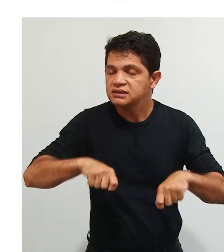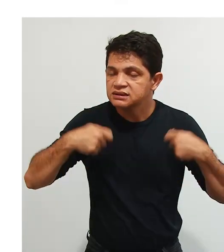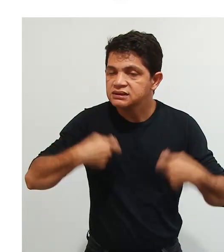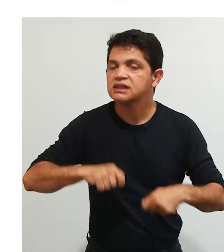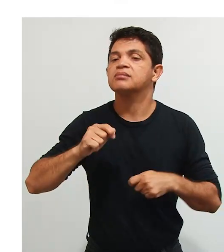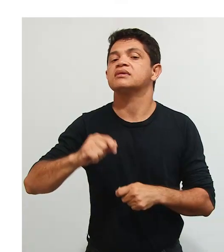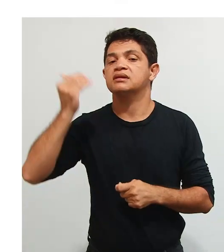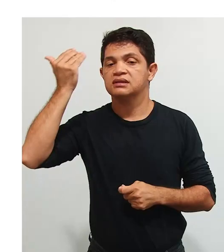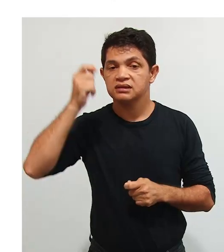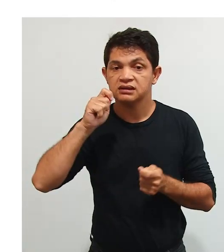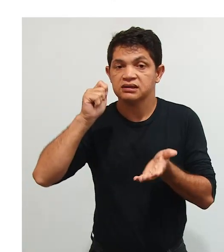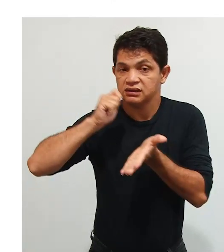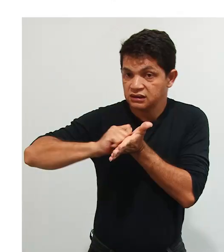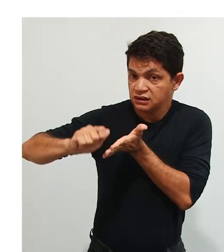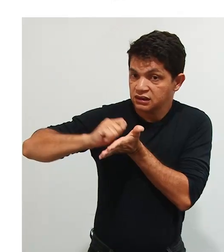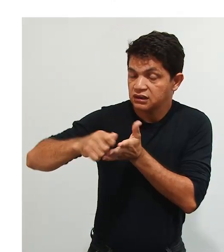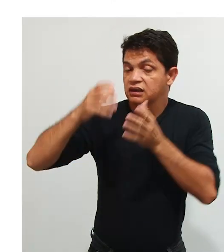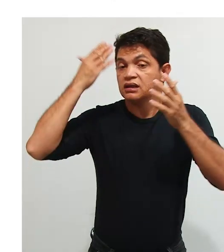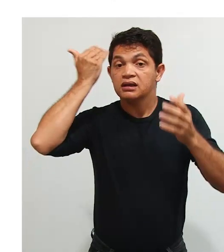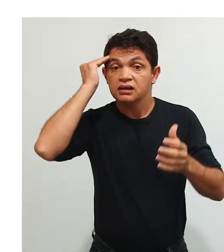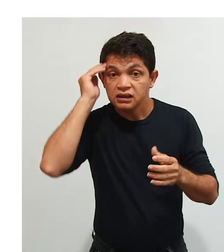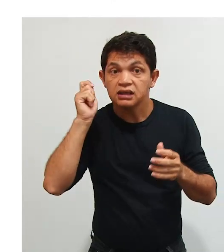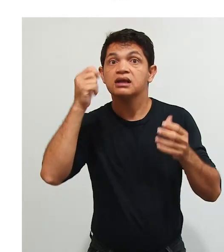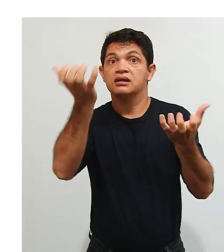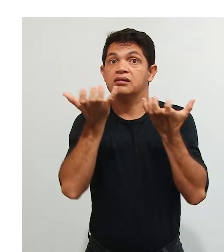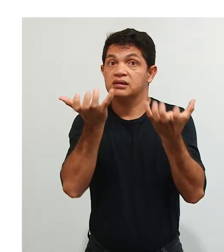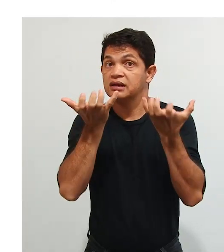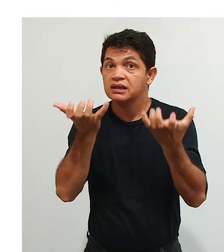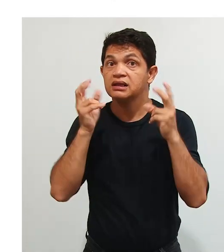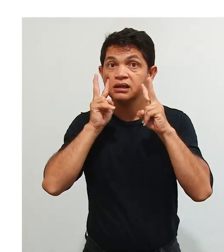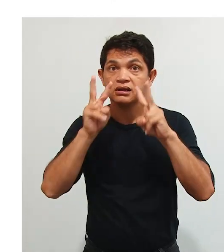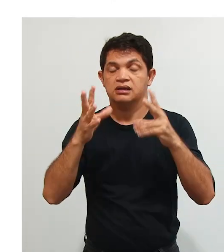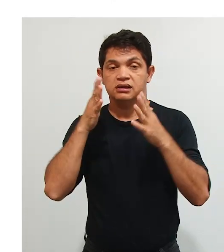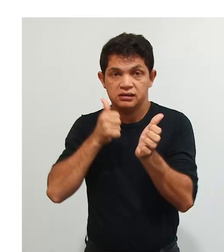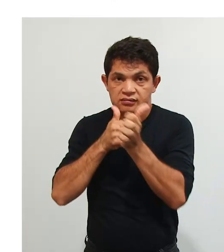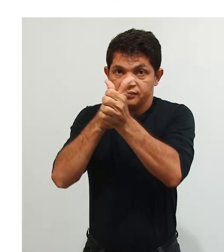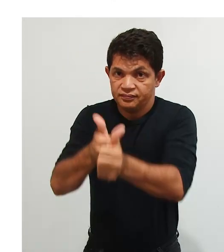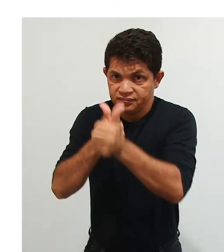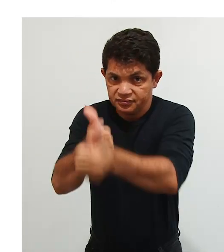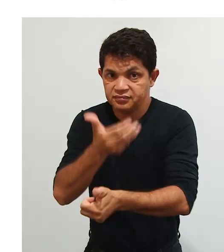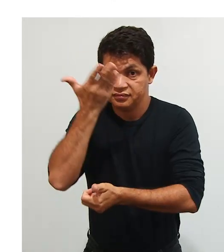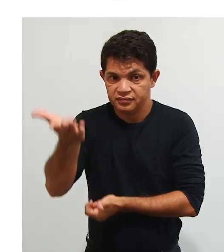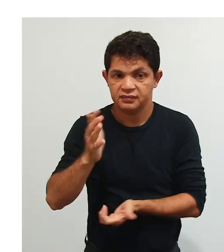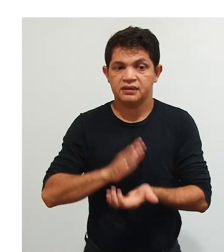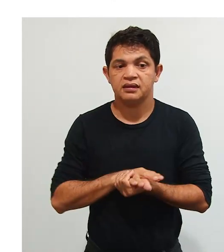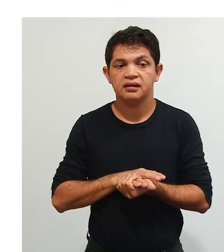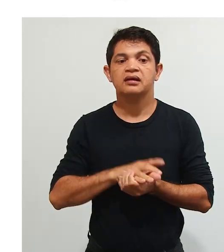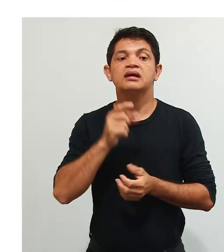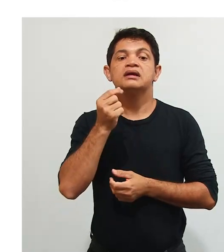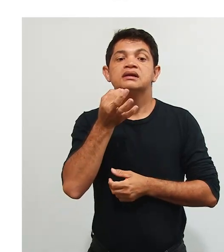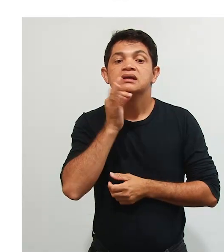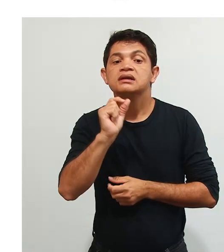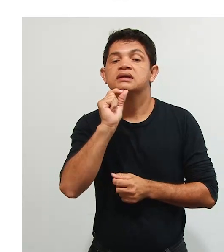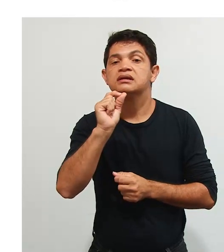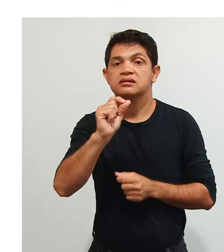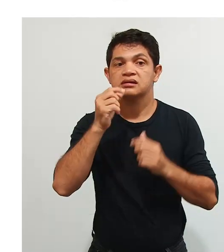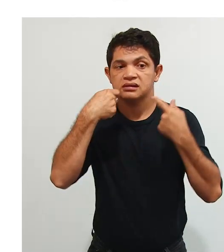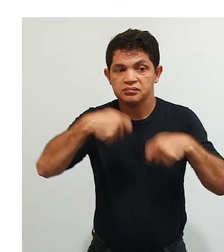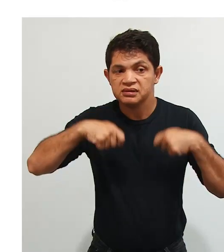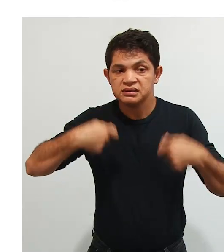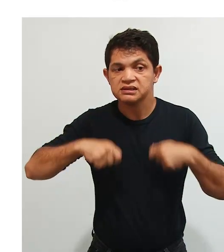precisamos expressar o que nós queremos que aconteça, né? Num exemplo bem simples